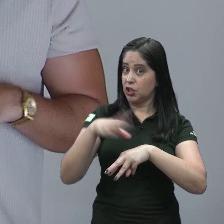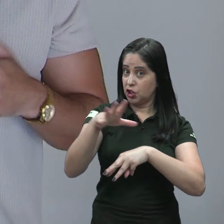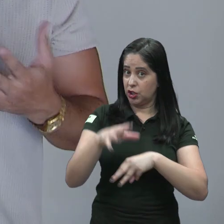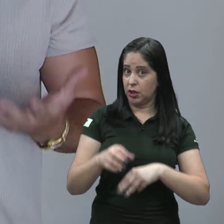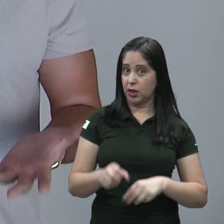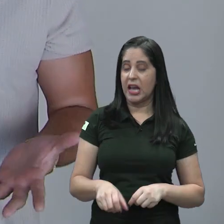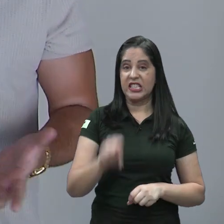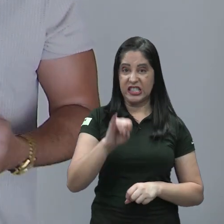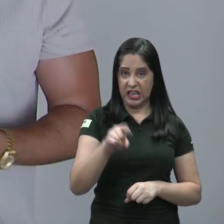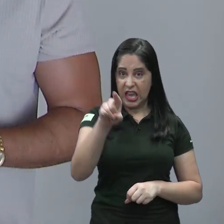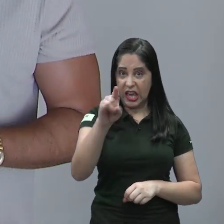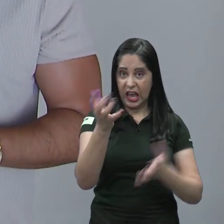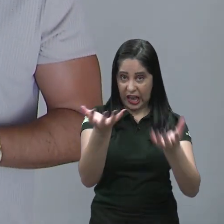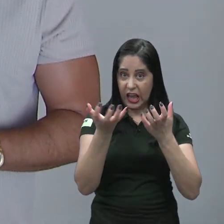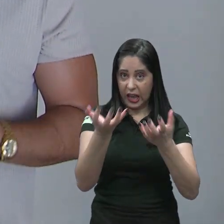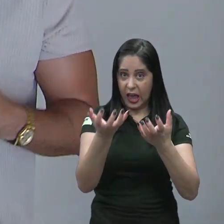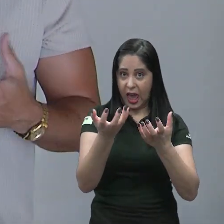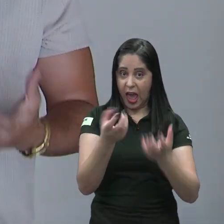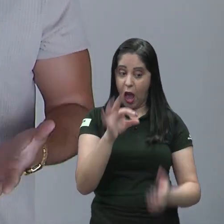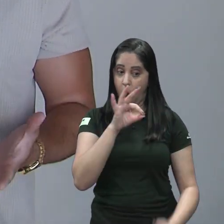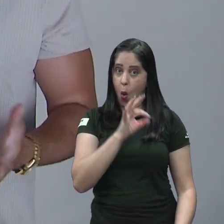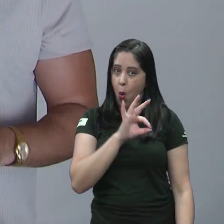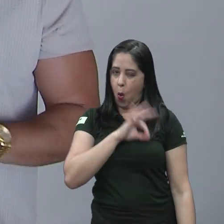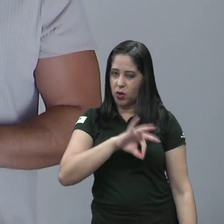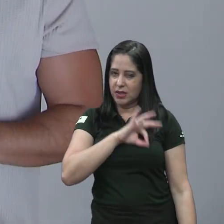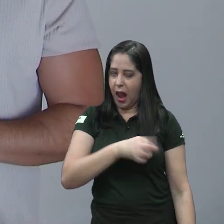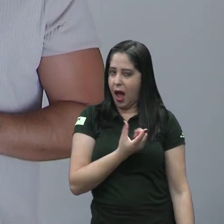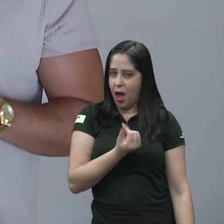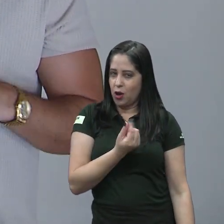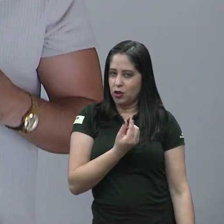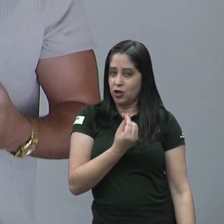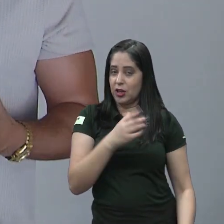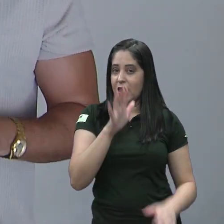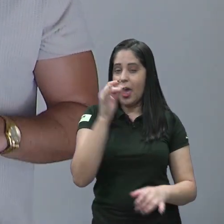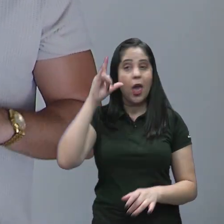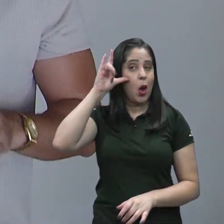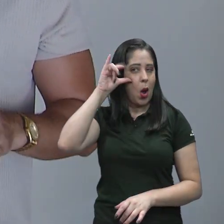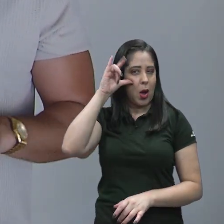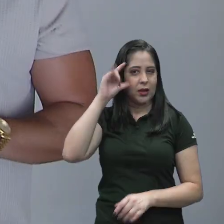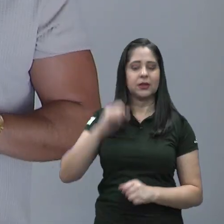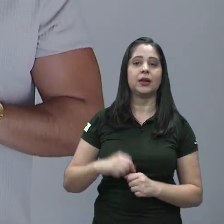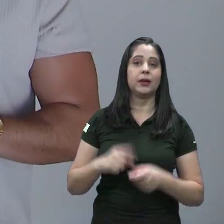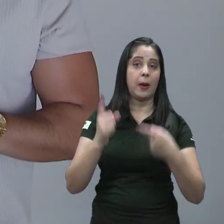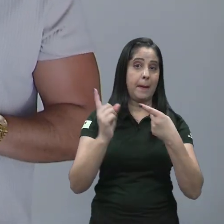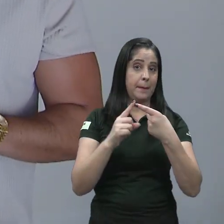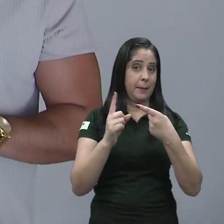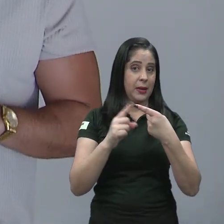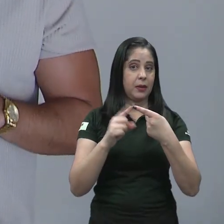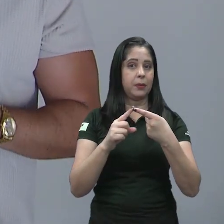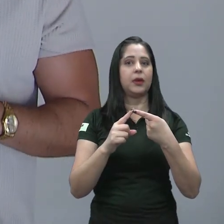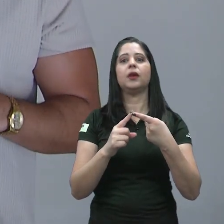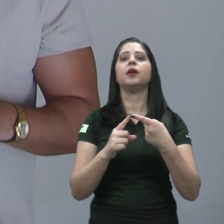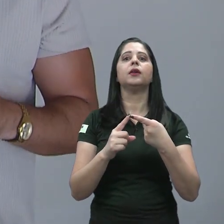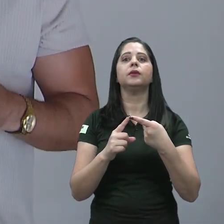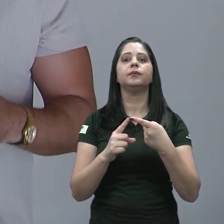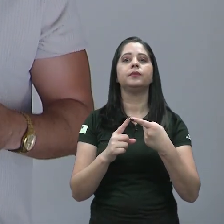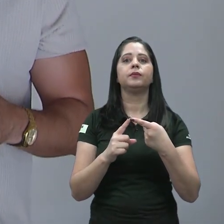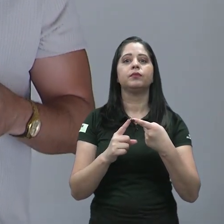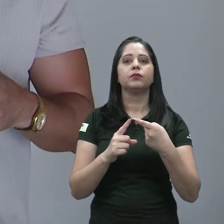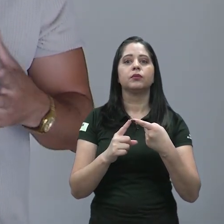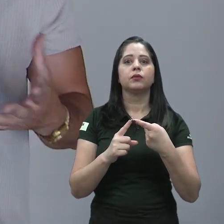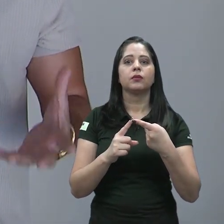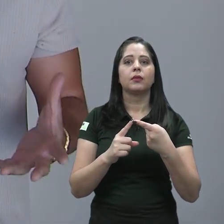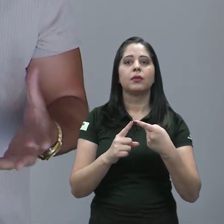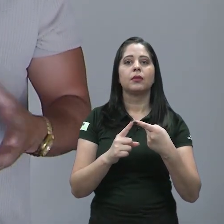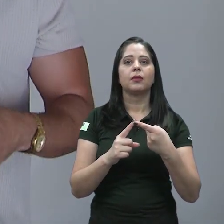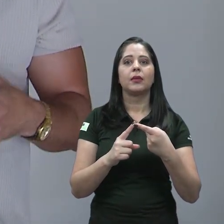para quem quer monetizar o seu perfil no Instagram, fazer dinheiro. 3 dicas valiosas e rápidas. A primeira delas é, de fato, deixar